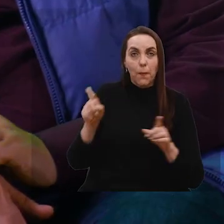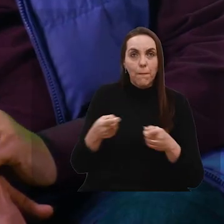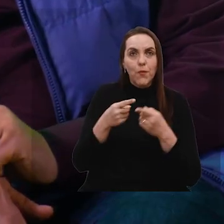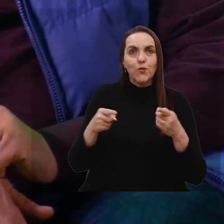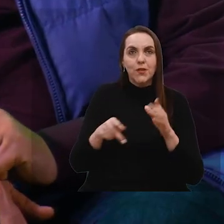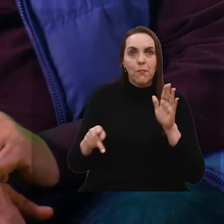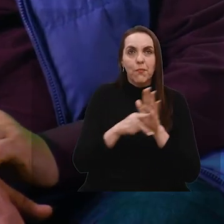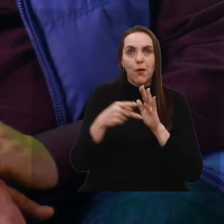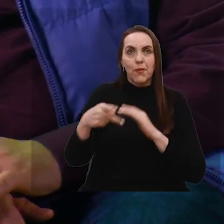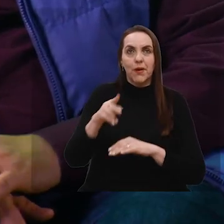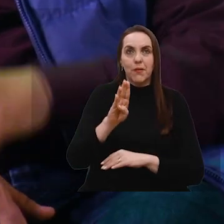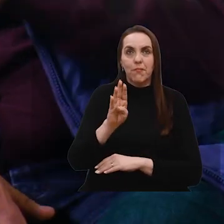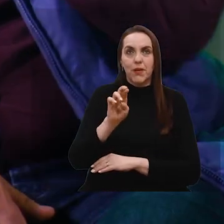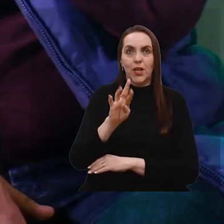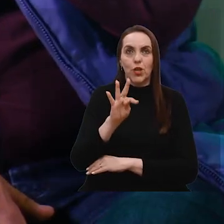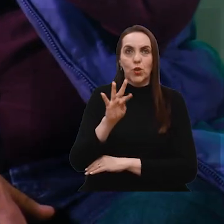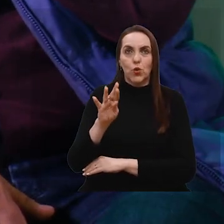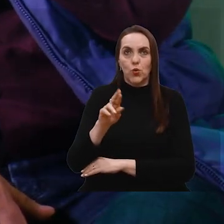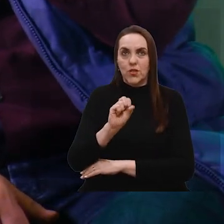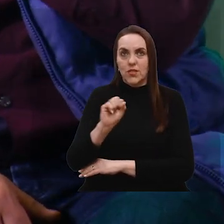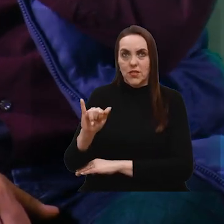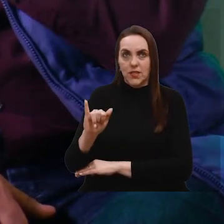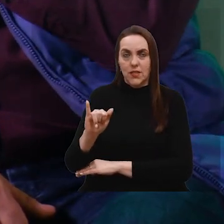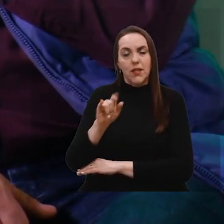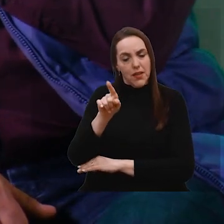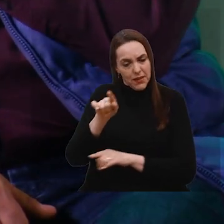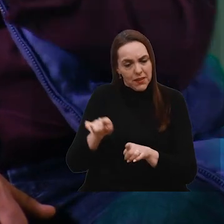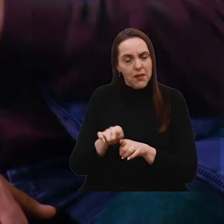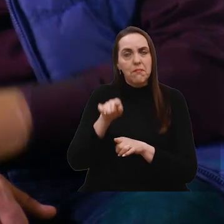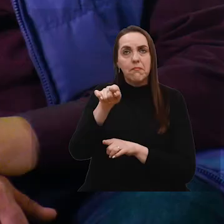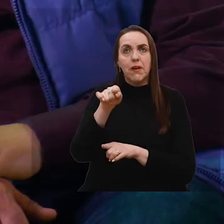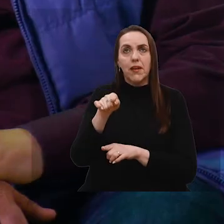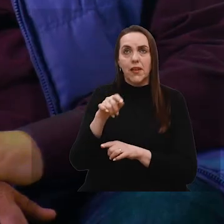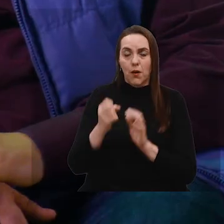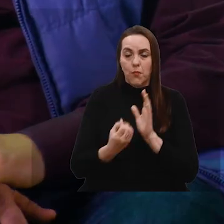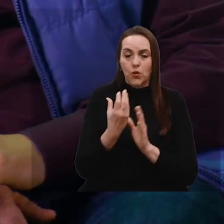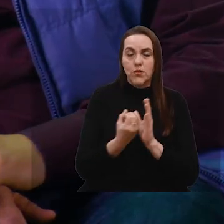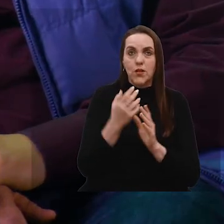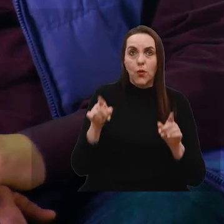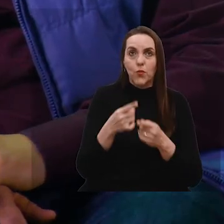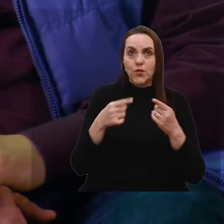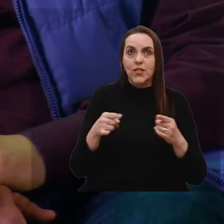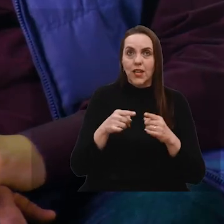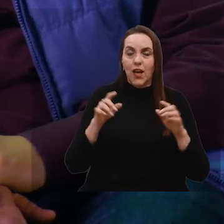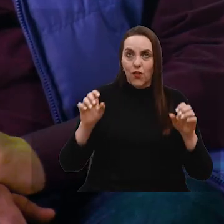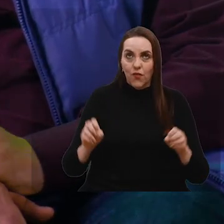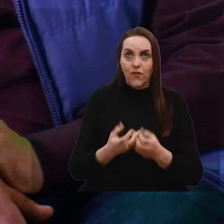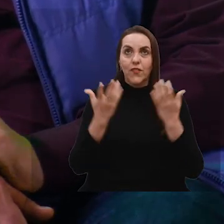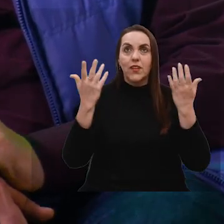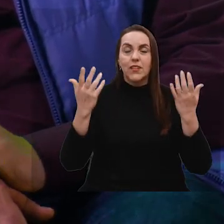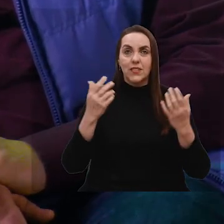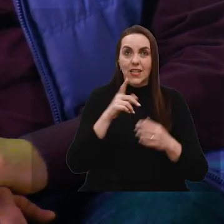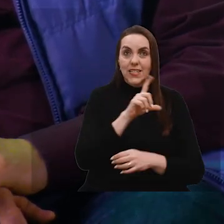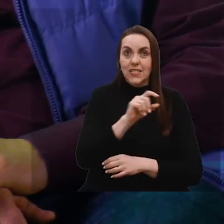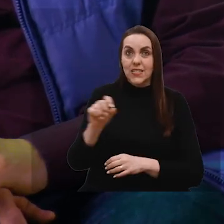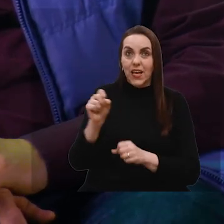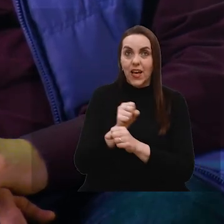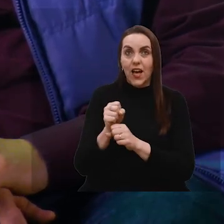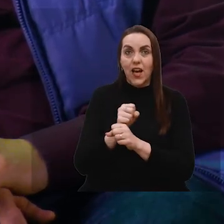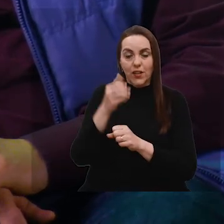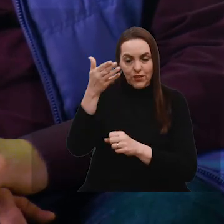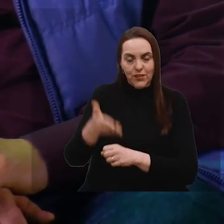ligação com a música dos Bertucci. Foi, inclusive, estávamos lá, produtor musical do espetáculo